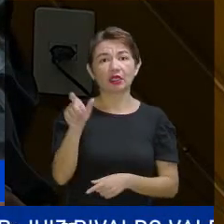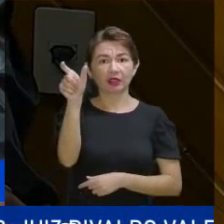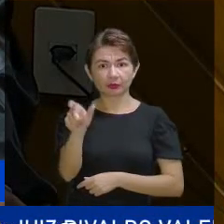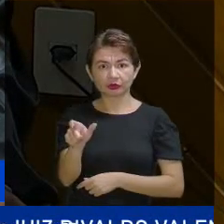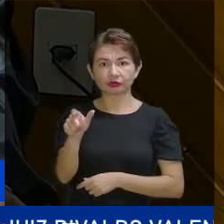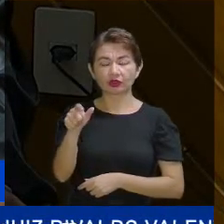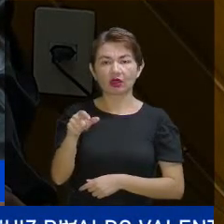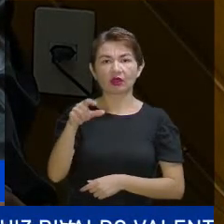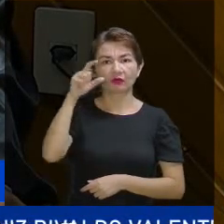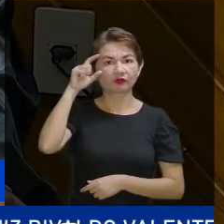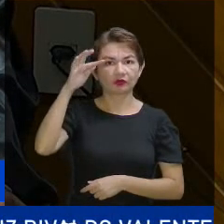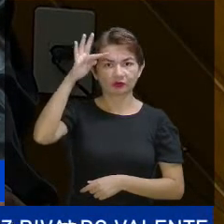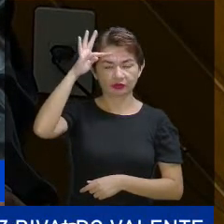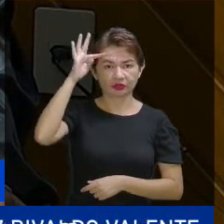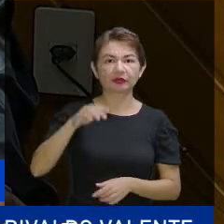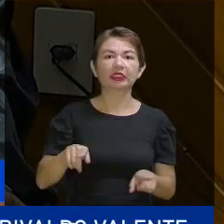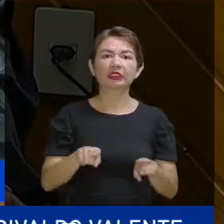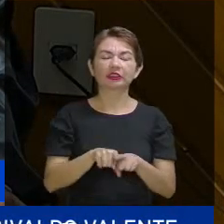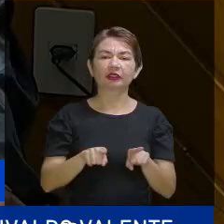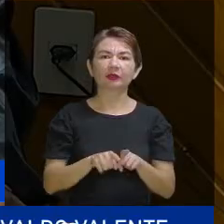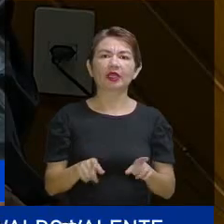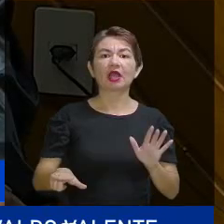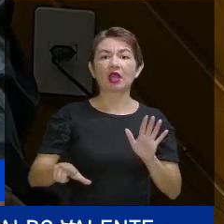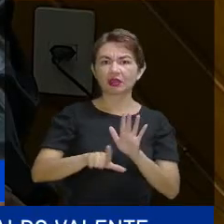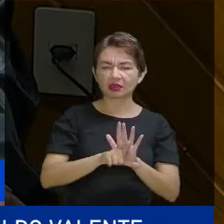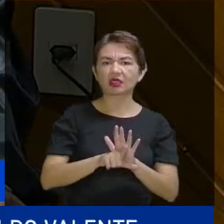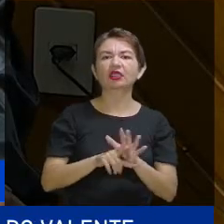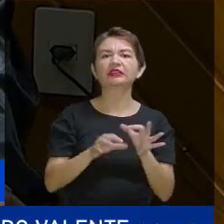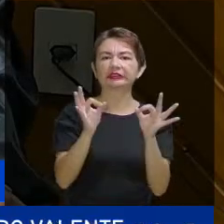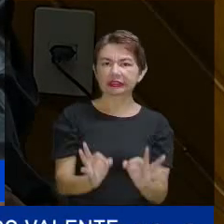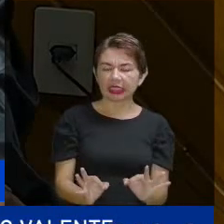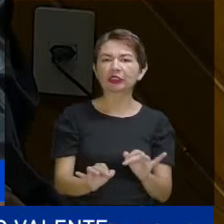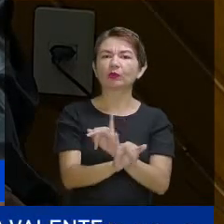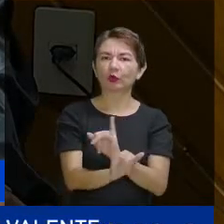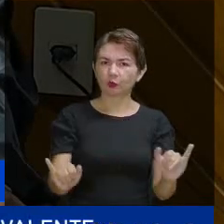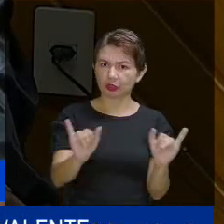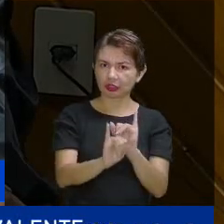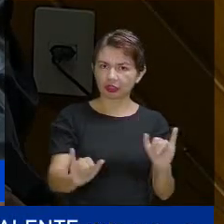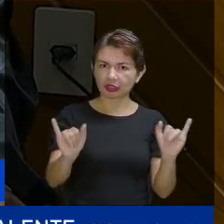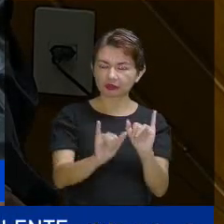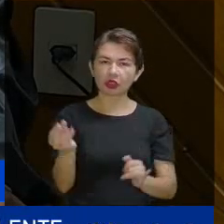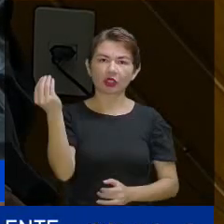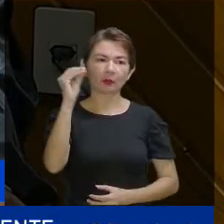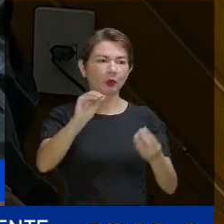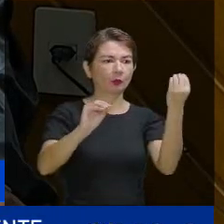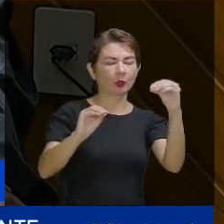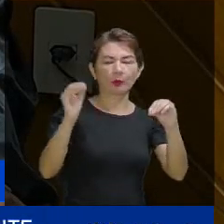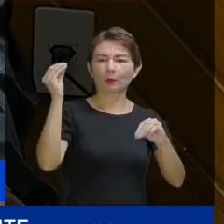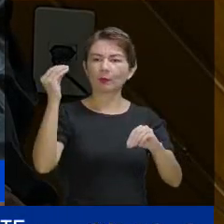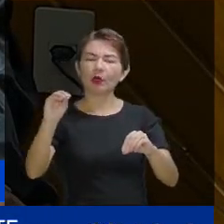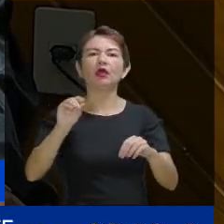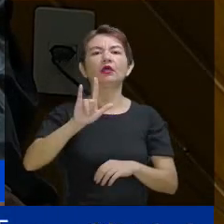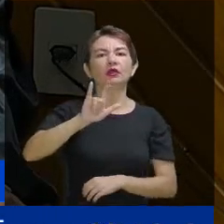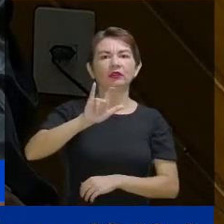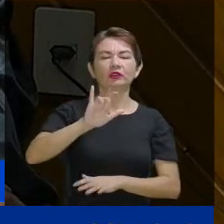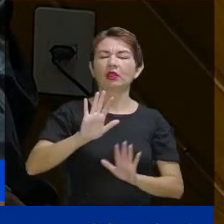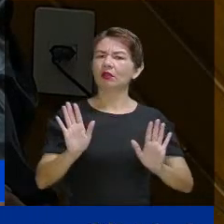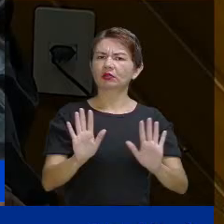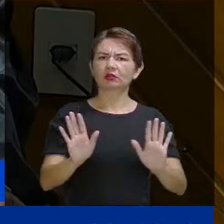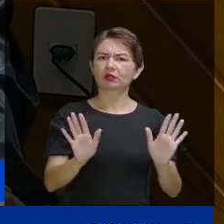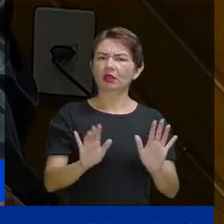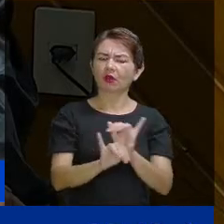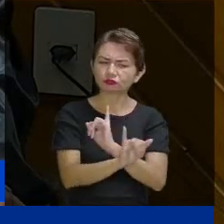recorrido defende, em síntese, a legalidade da publicação, sustentando que as postagens em perfil pessoal não